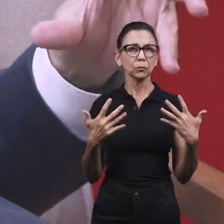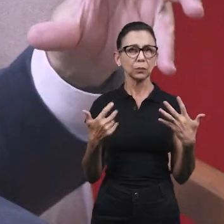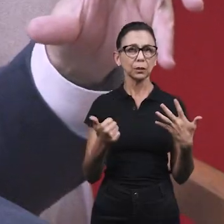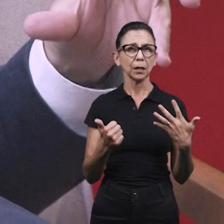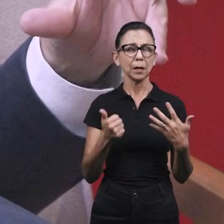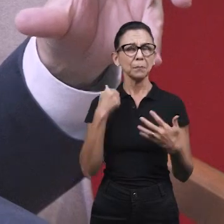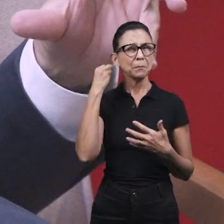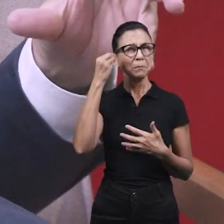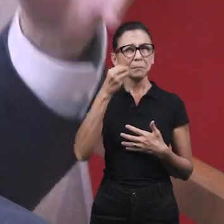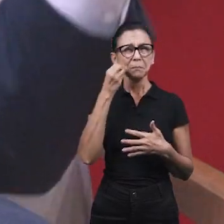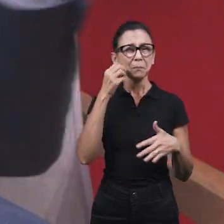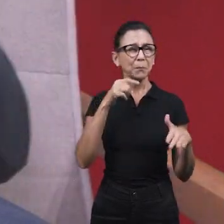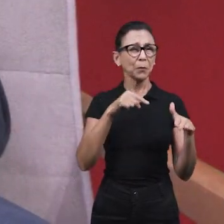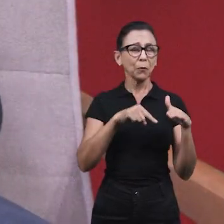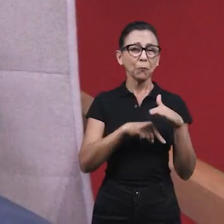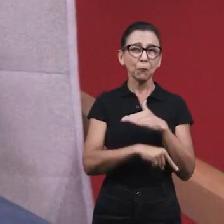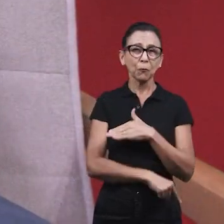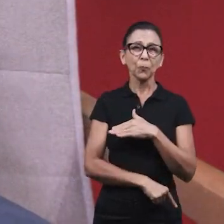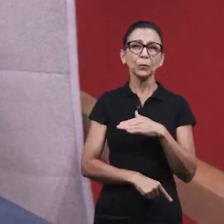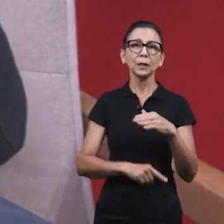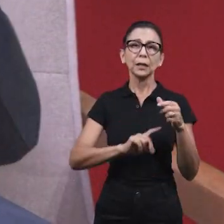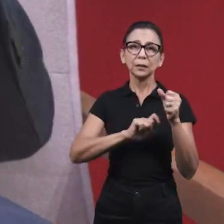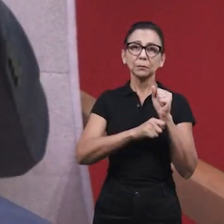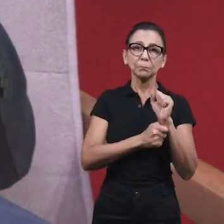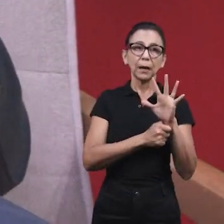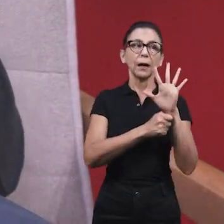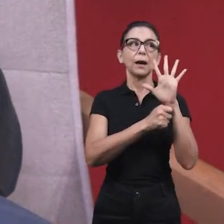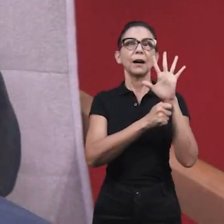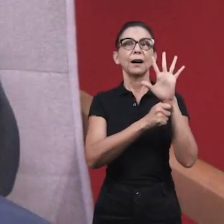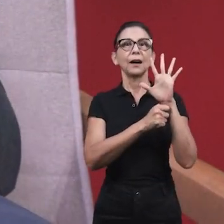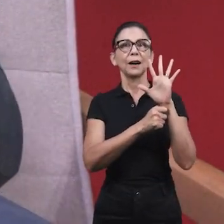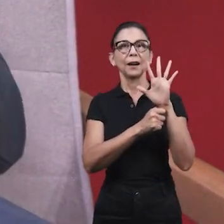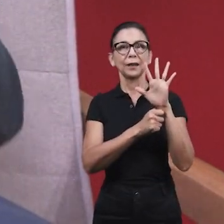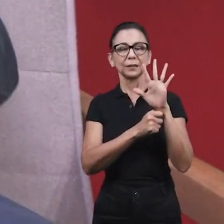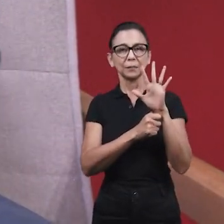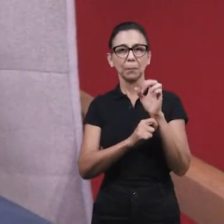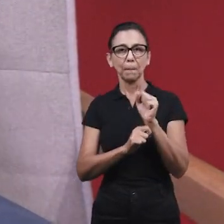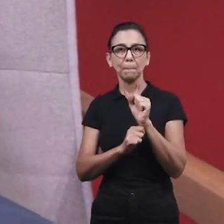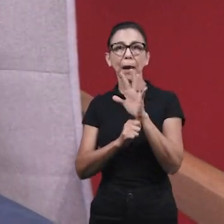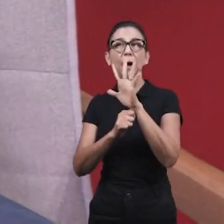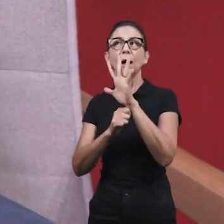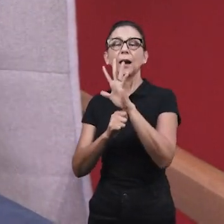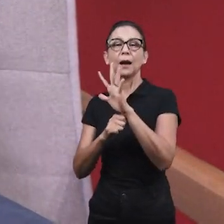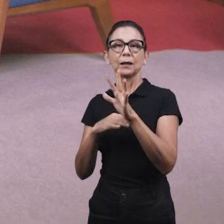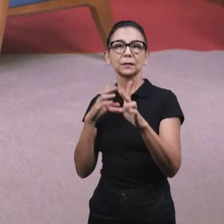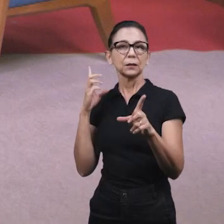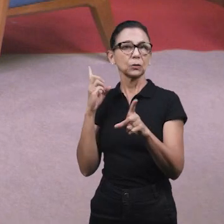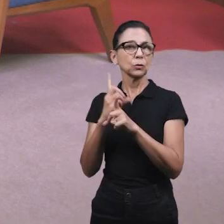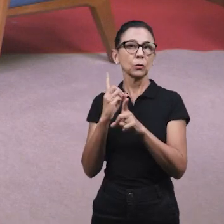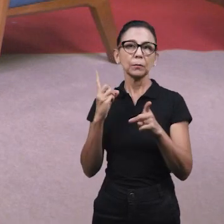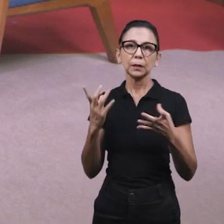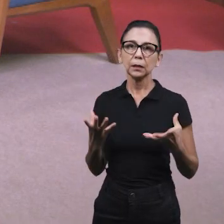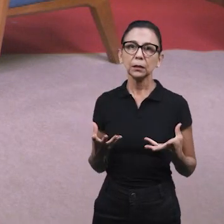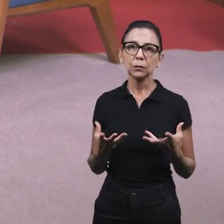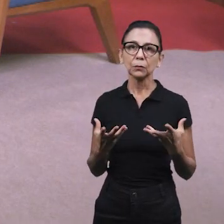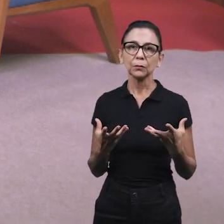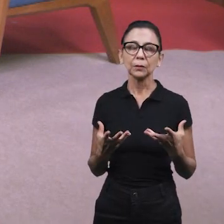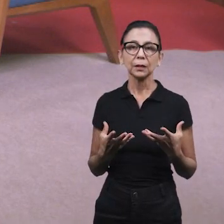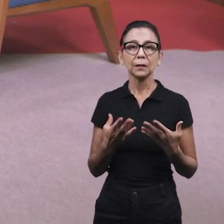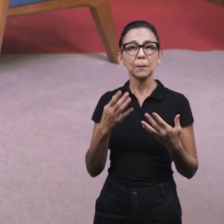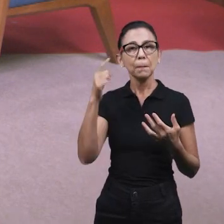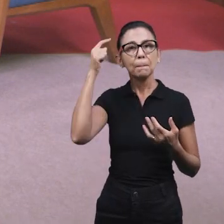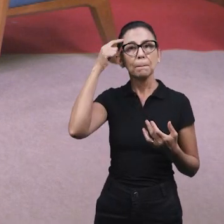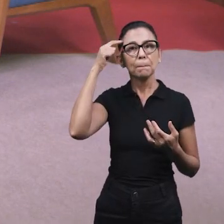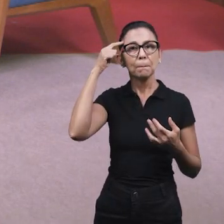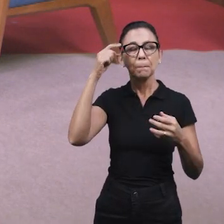Espírito Santo a descobrir mistérios que são essenciais na caminhada, na vida do E crente. cada milagre desse,